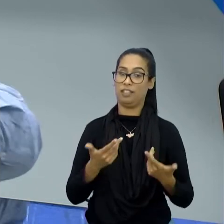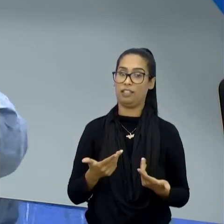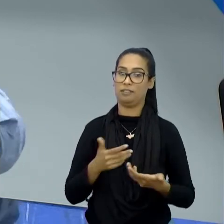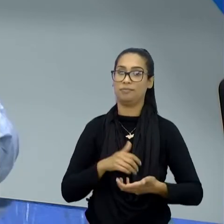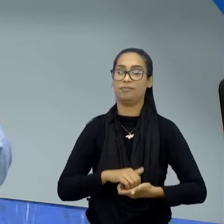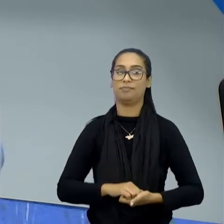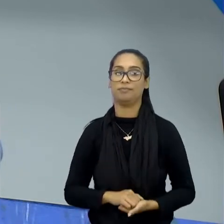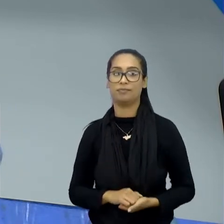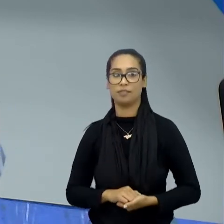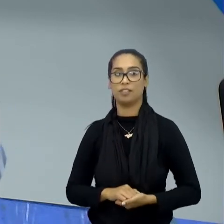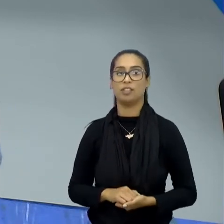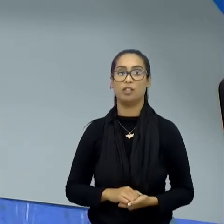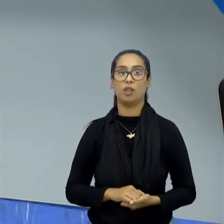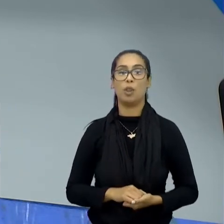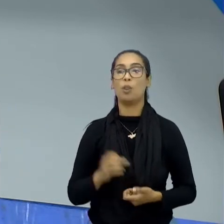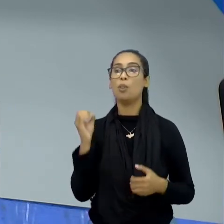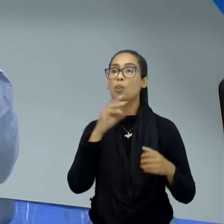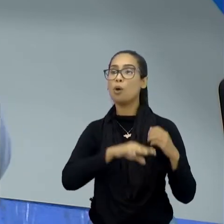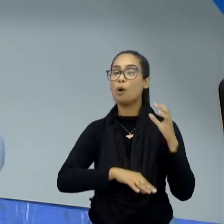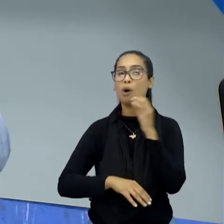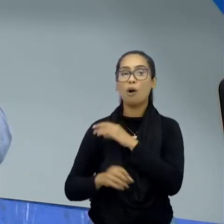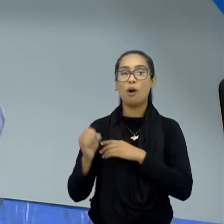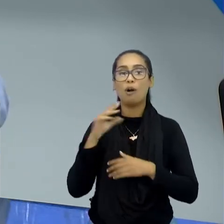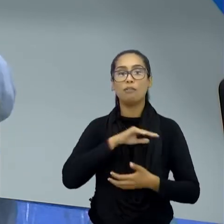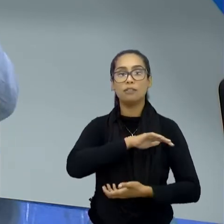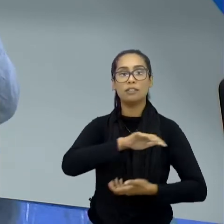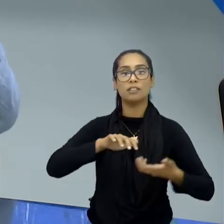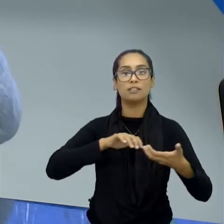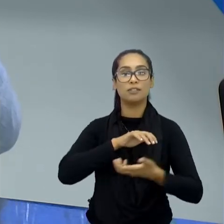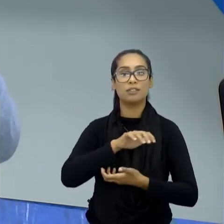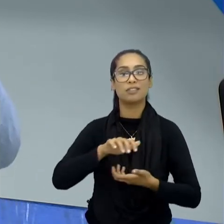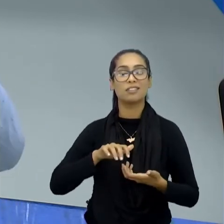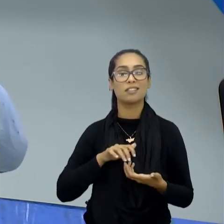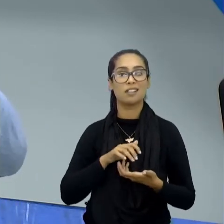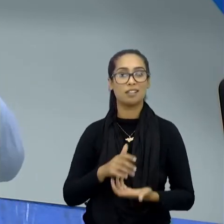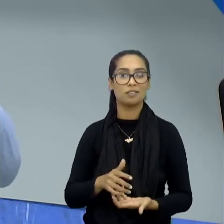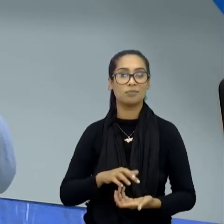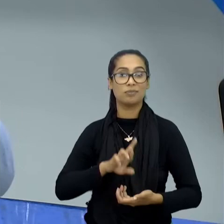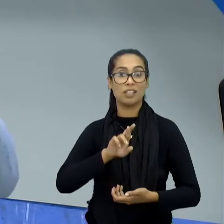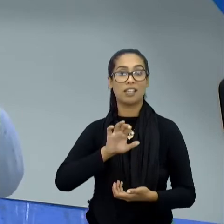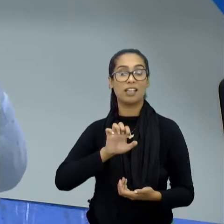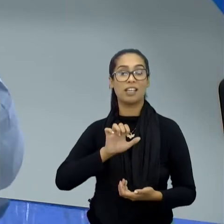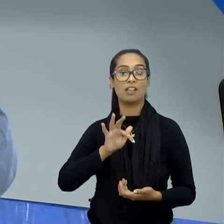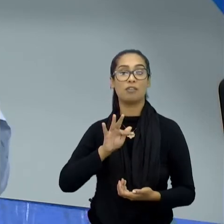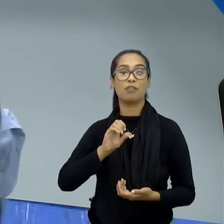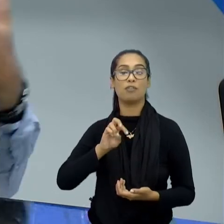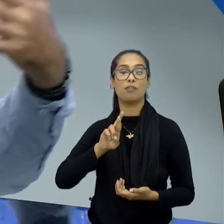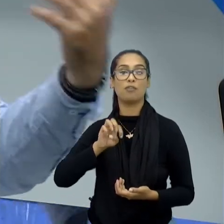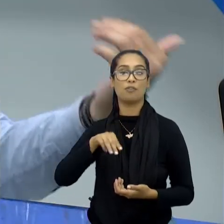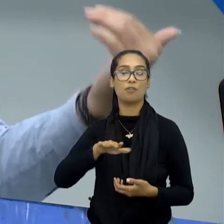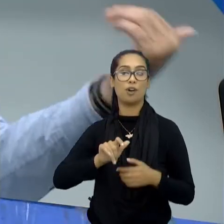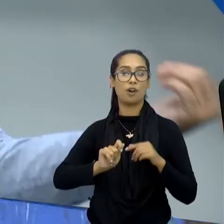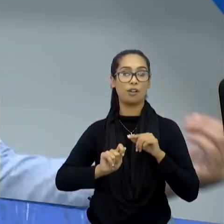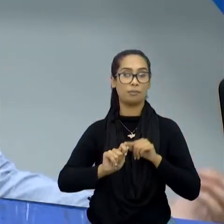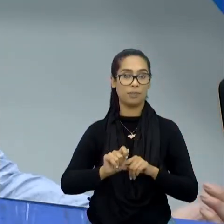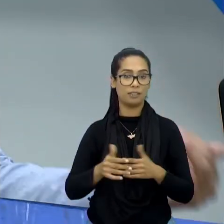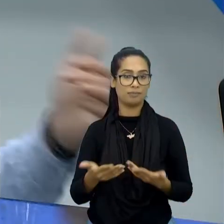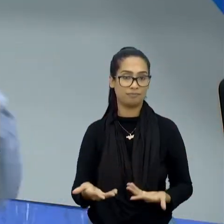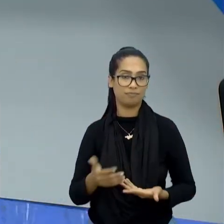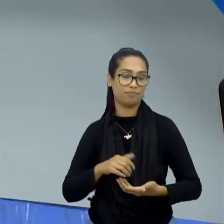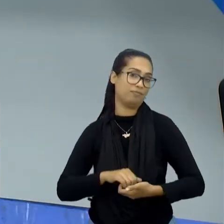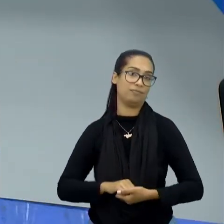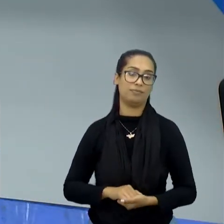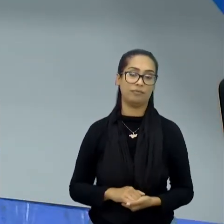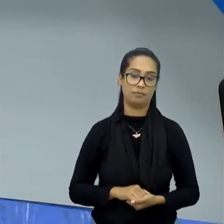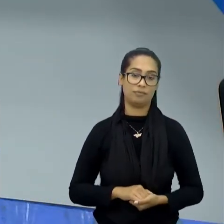enfrentar novas reformas religiosas. Então, ela faz a própria reforma dela, o que a gente chama de contra-reforma,